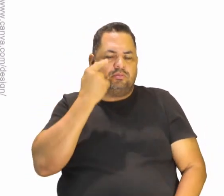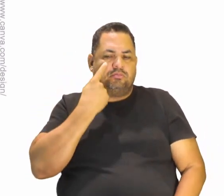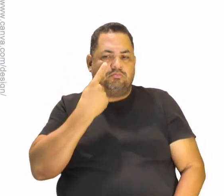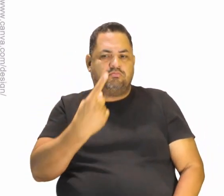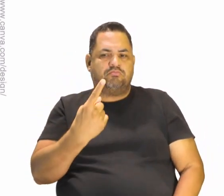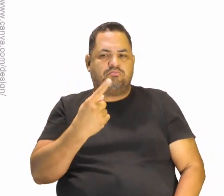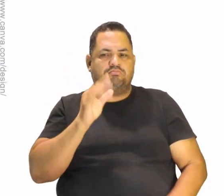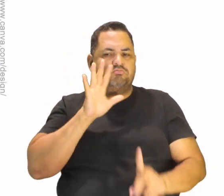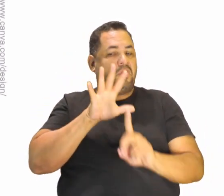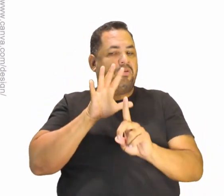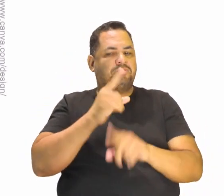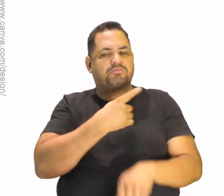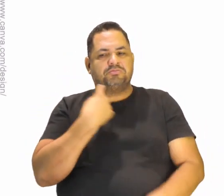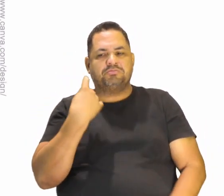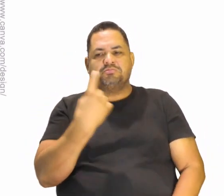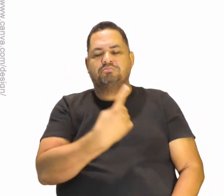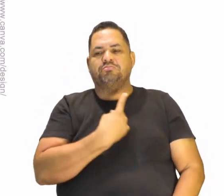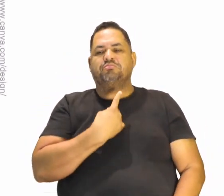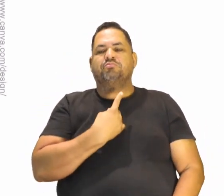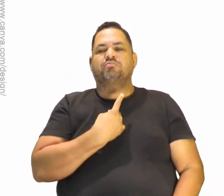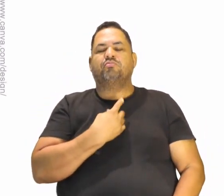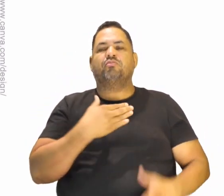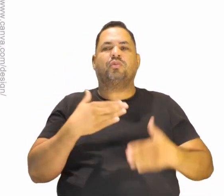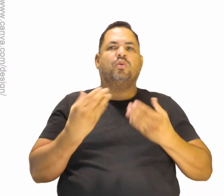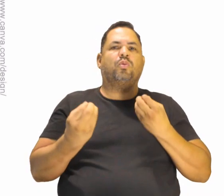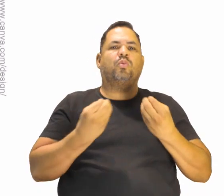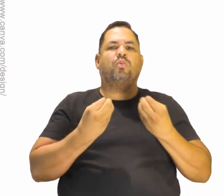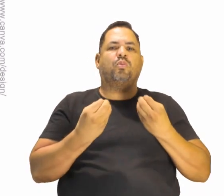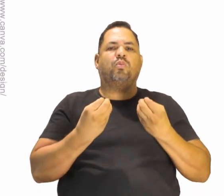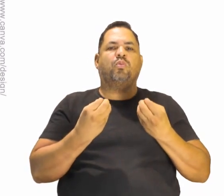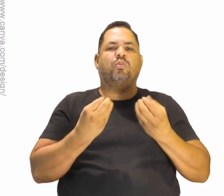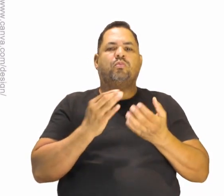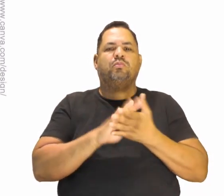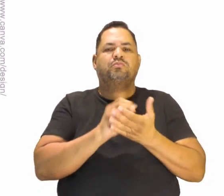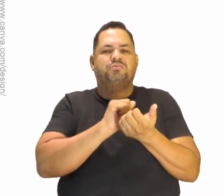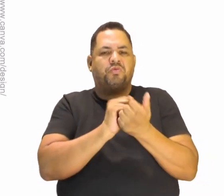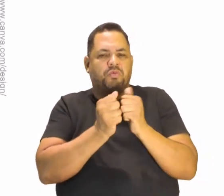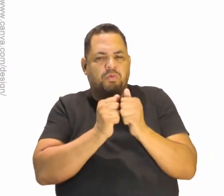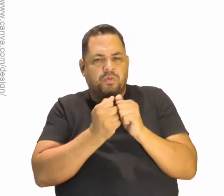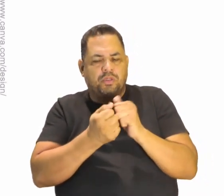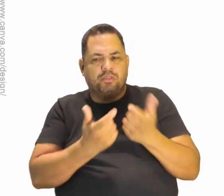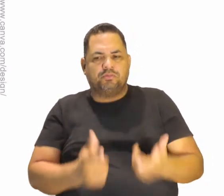aí manipulados, né? E o quanto estamos sendo manipulados.